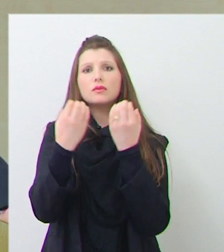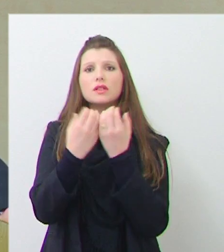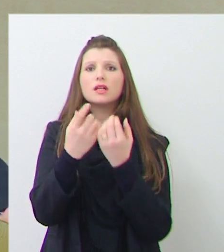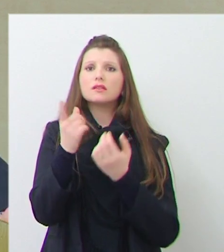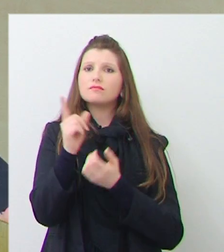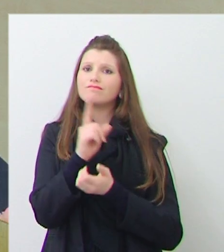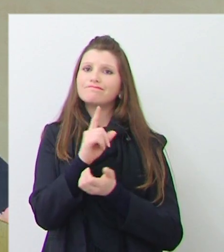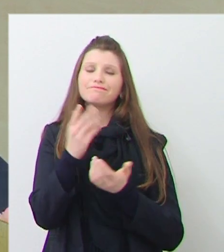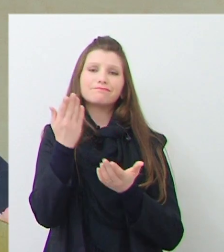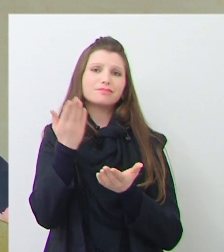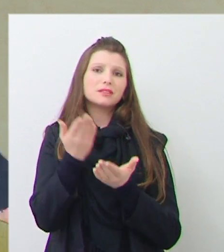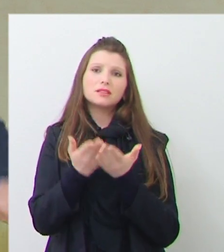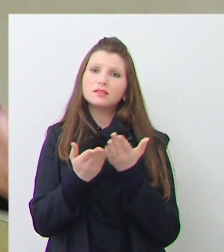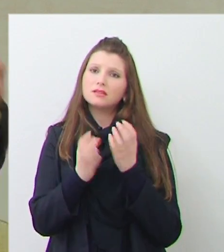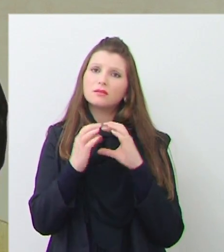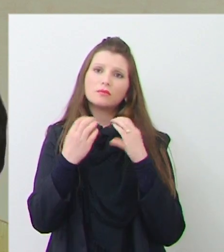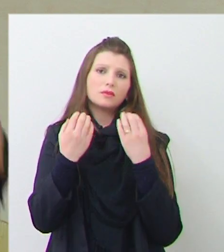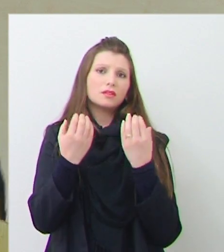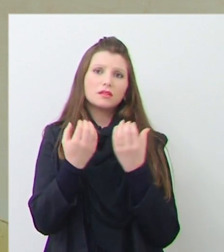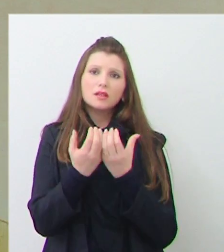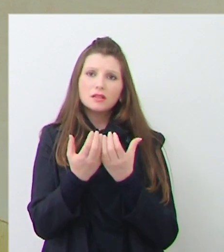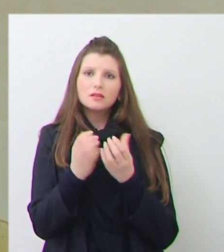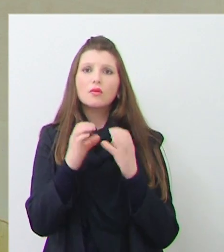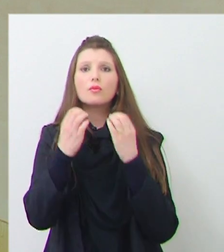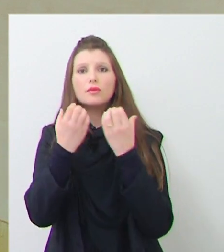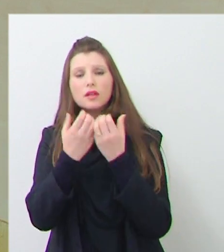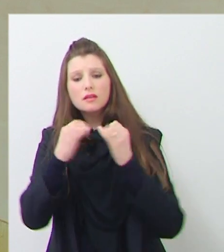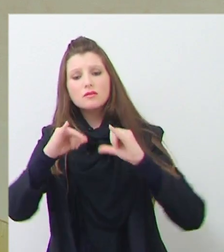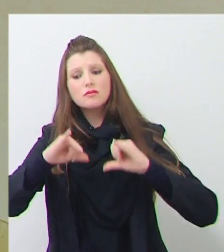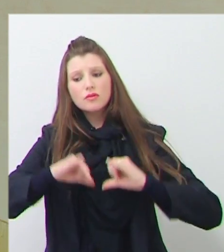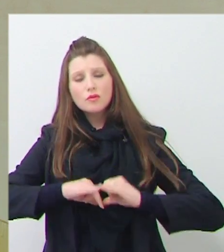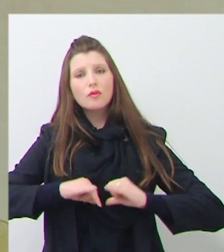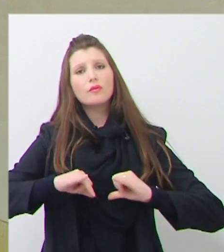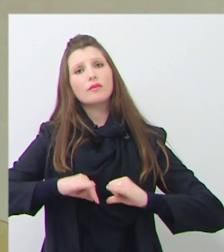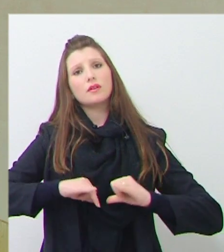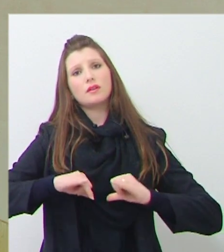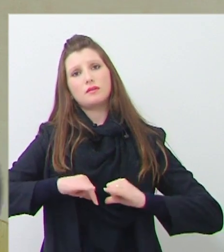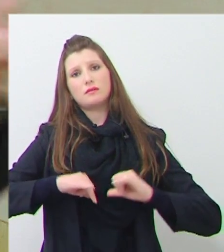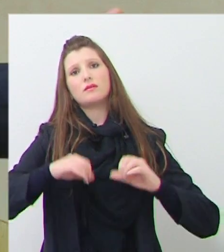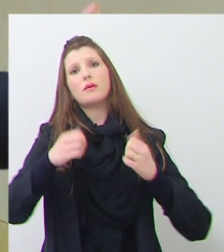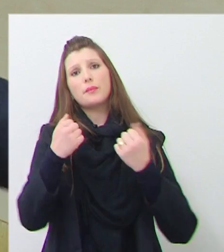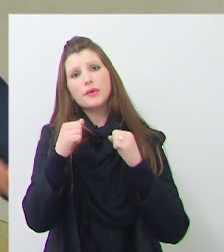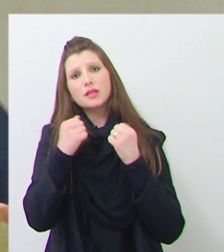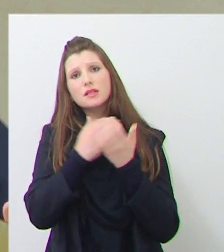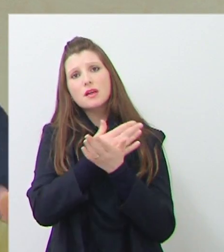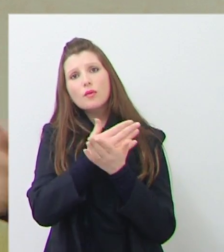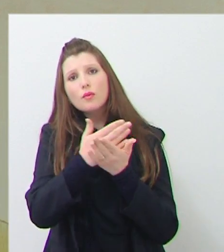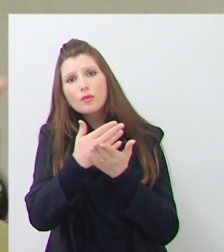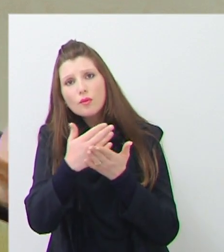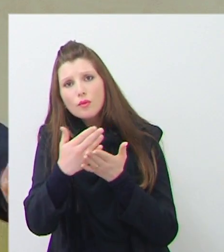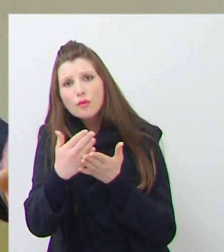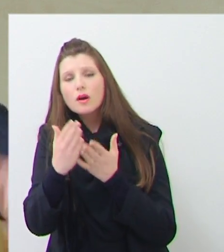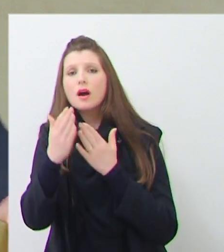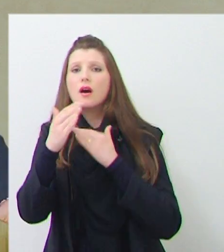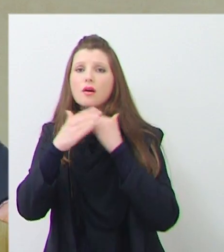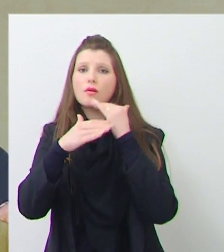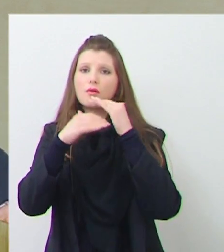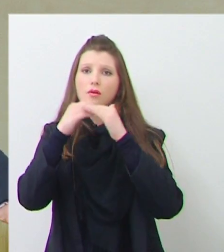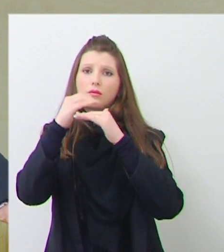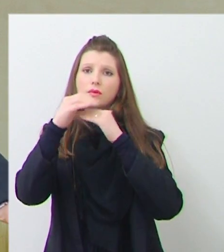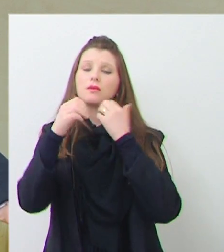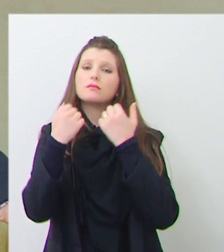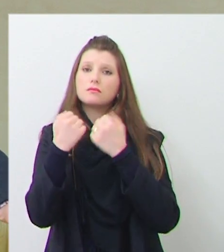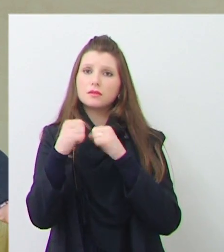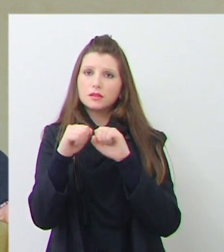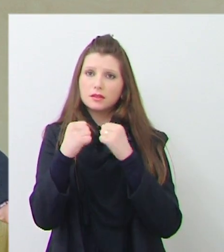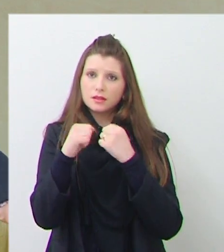a comunidade. E a comunidade continua sofrendo. E aqui eu quero pedir encarecidamente para o nosso líder do governo, e eu faço parte do